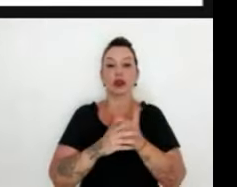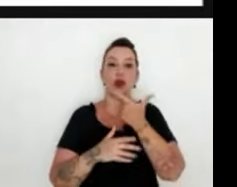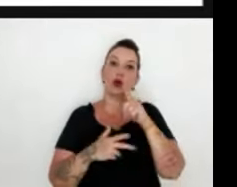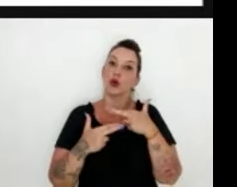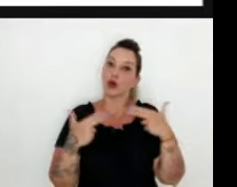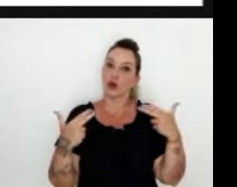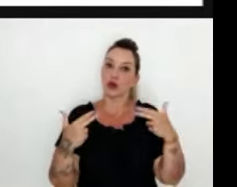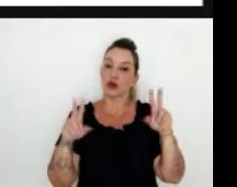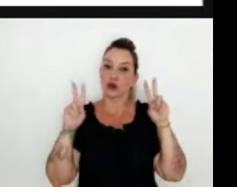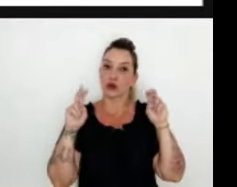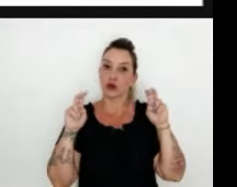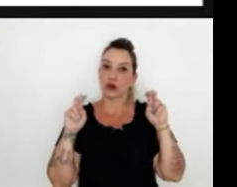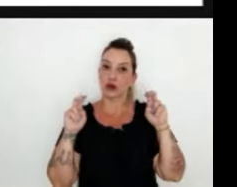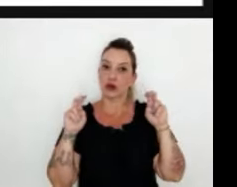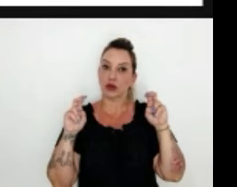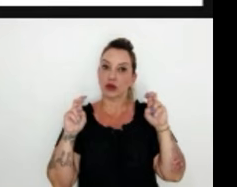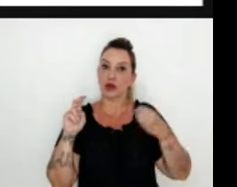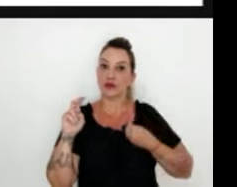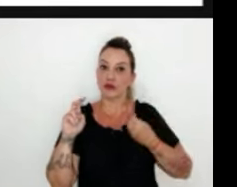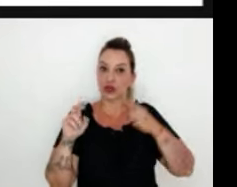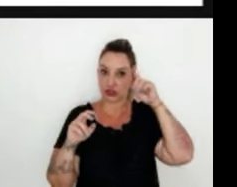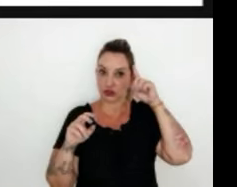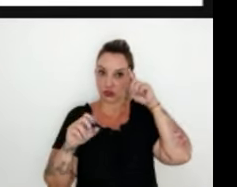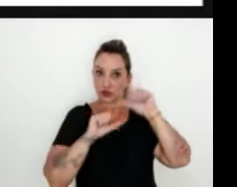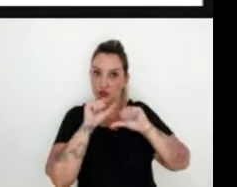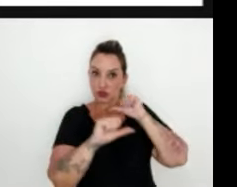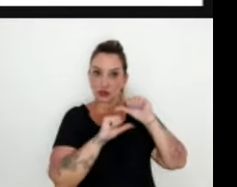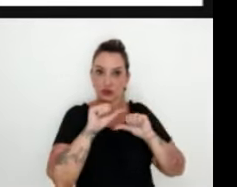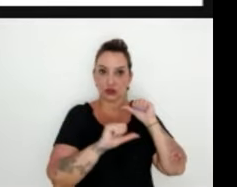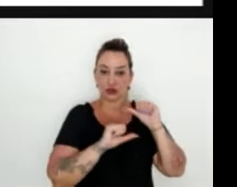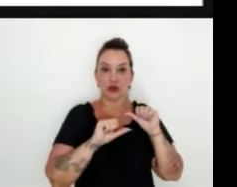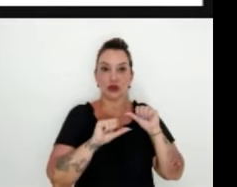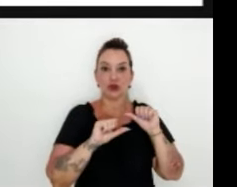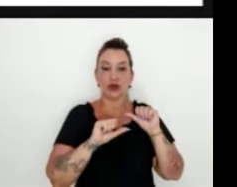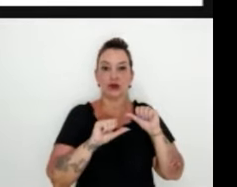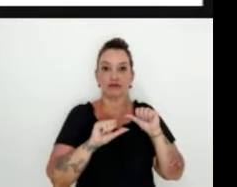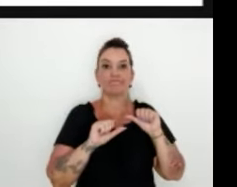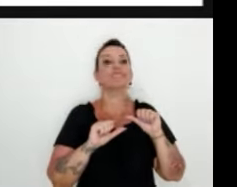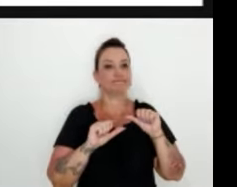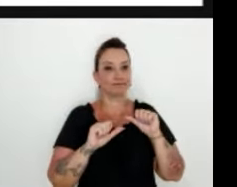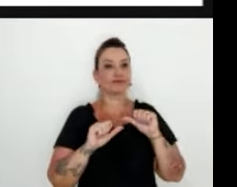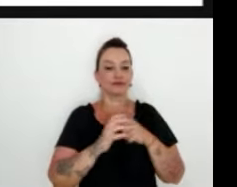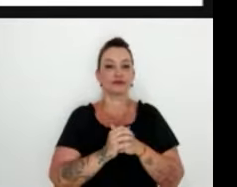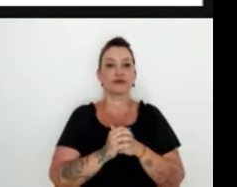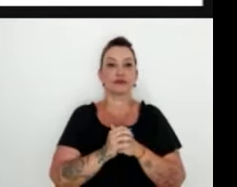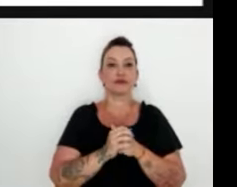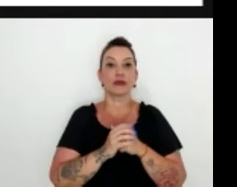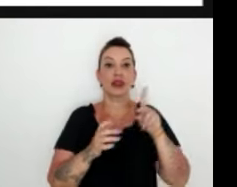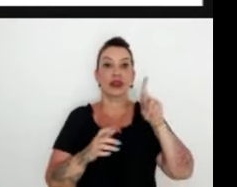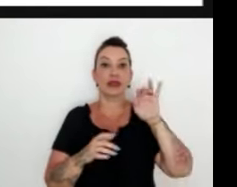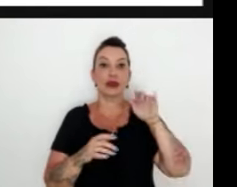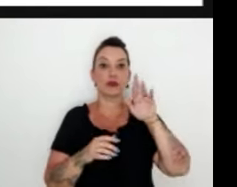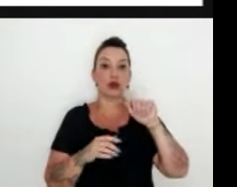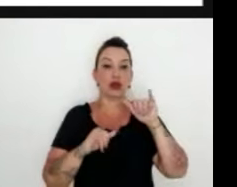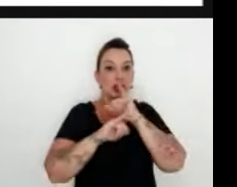relativa ao ritmo da vida cotidiana que se altera, e se altera significativamente. Débora alerta que o